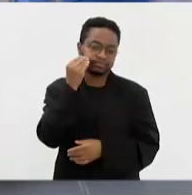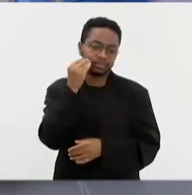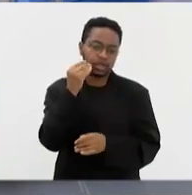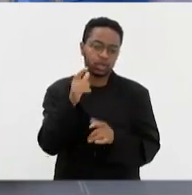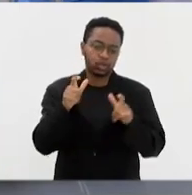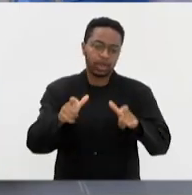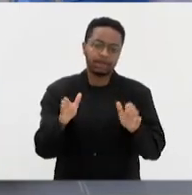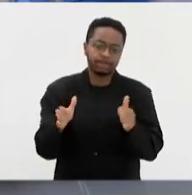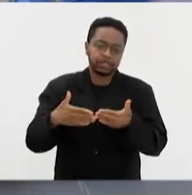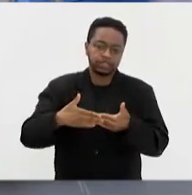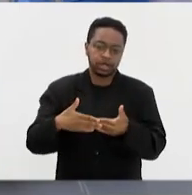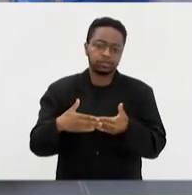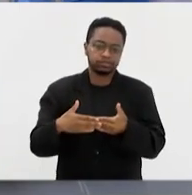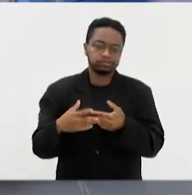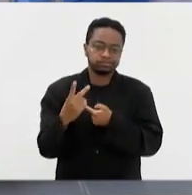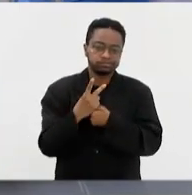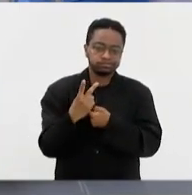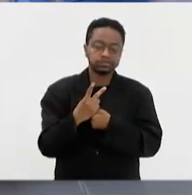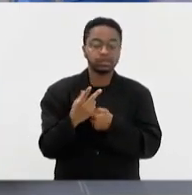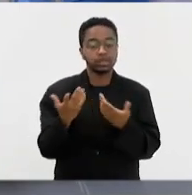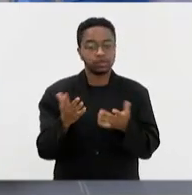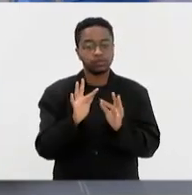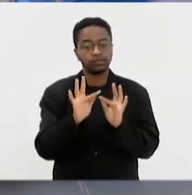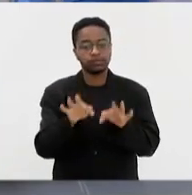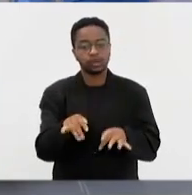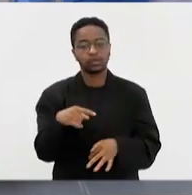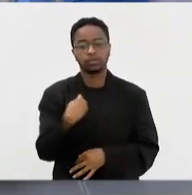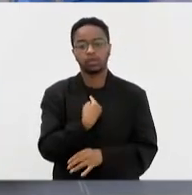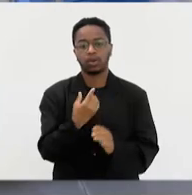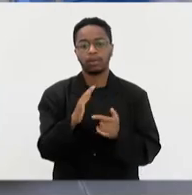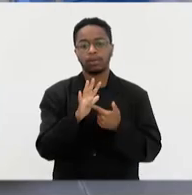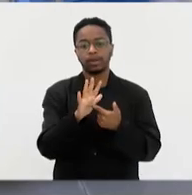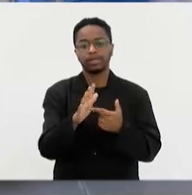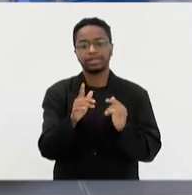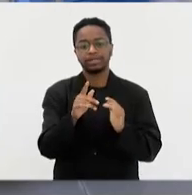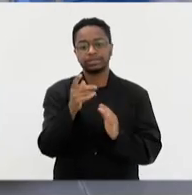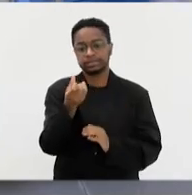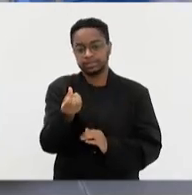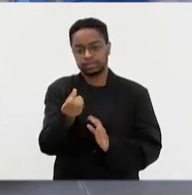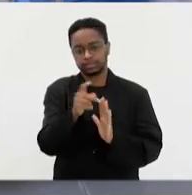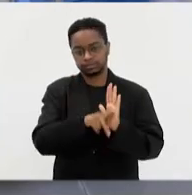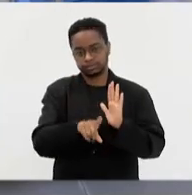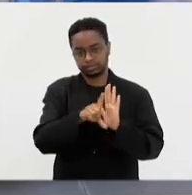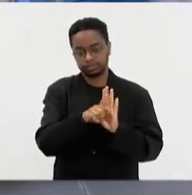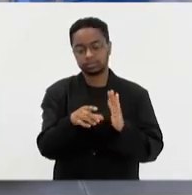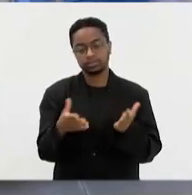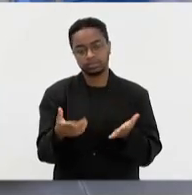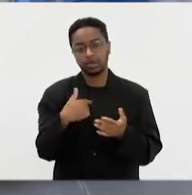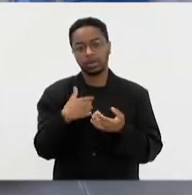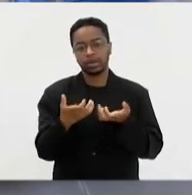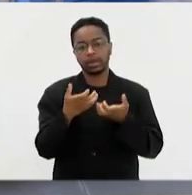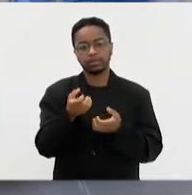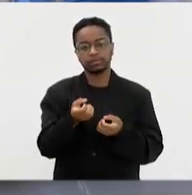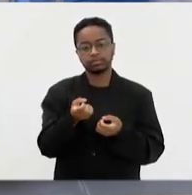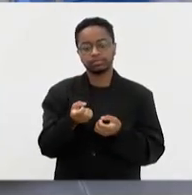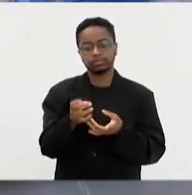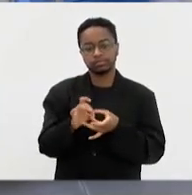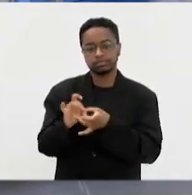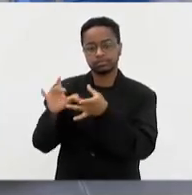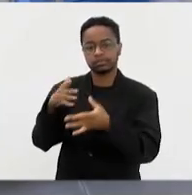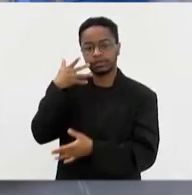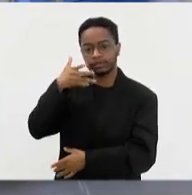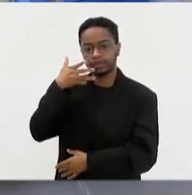ao final, nós teremos apresentado seis projetos de lei. Então, eu quero passar aqui a palavra à deputada Índia